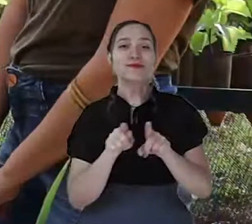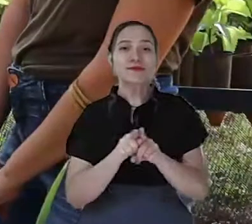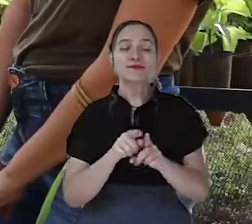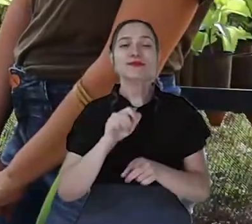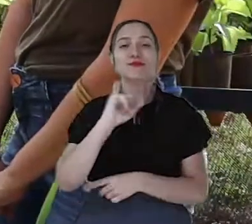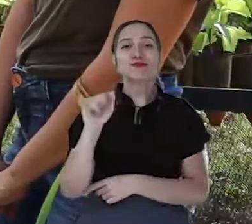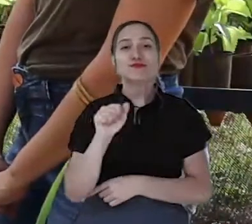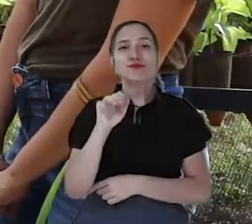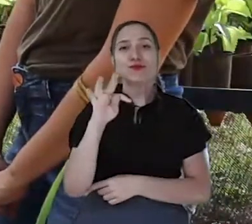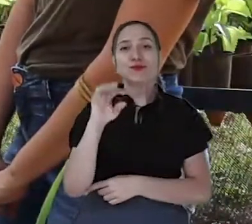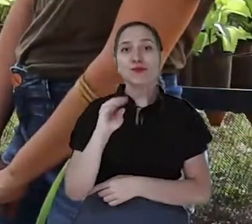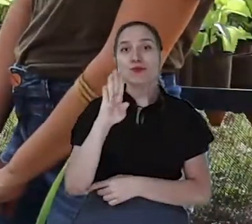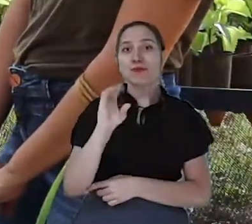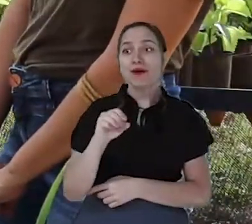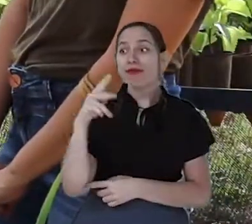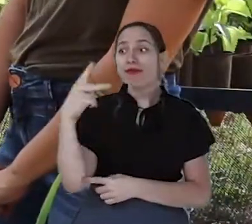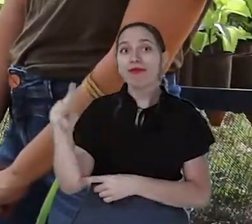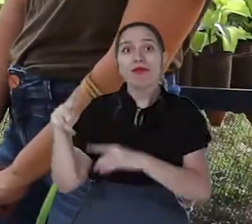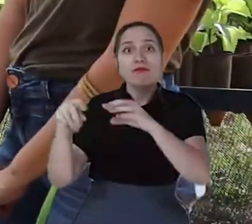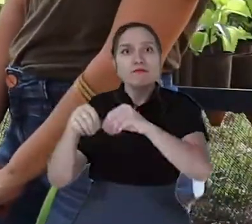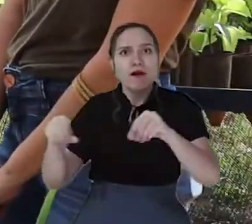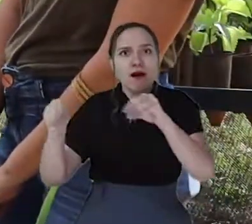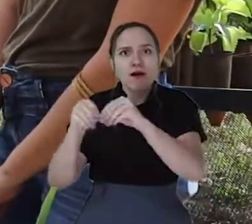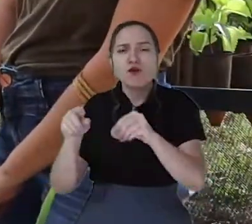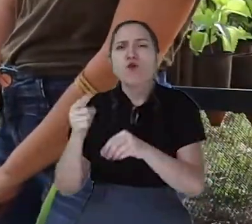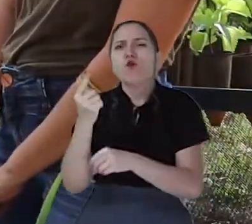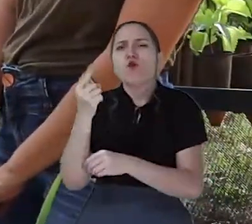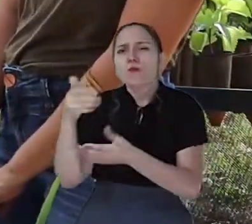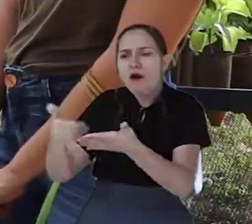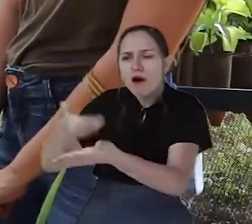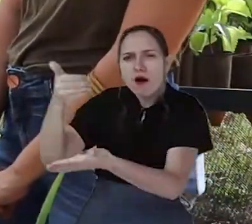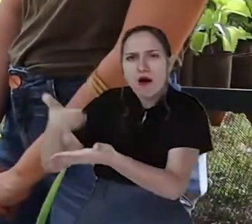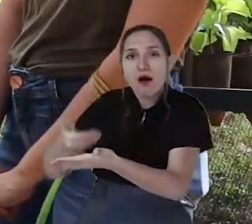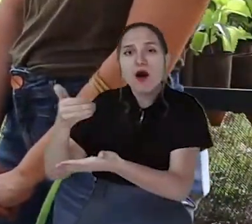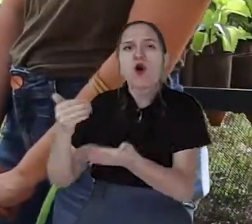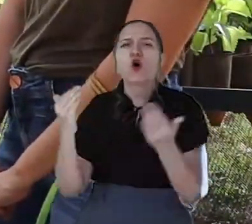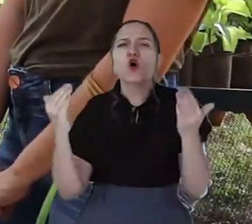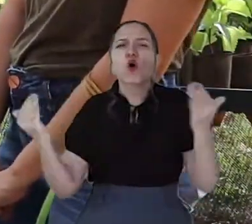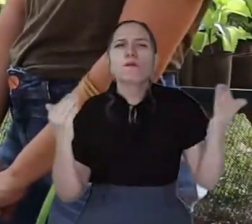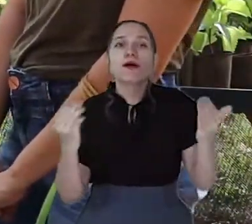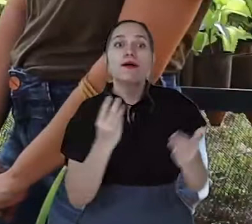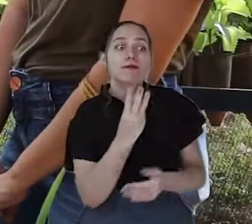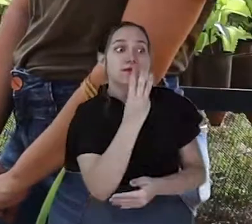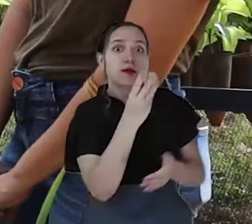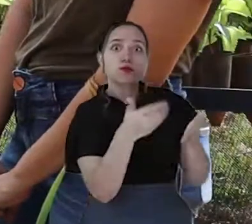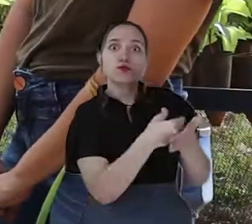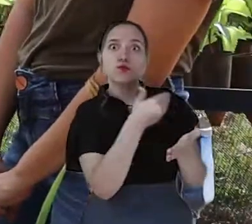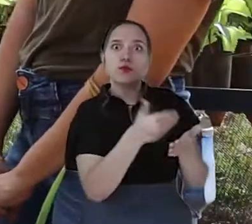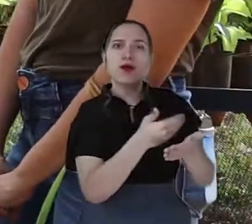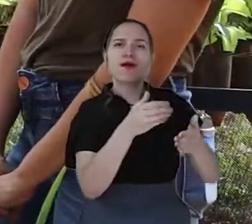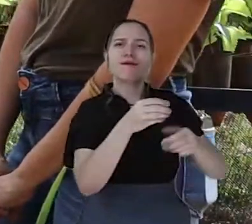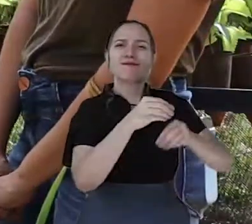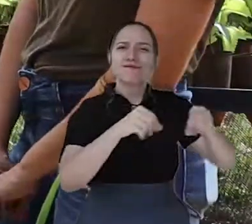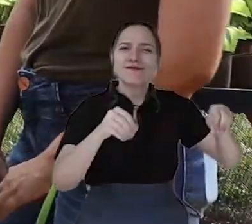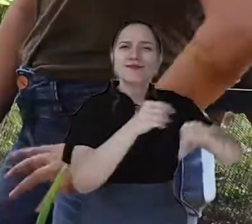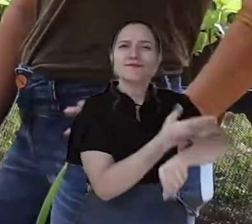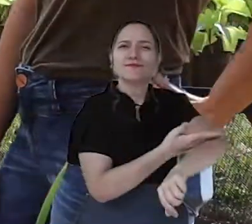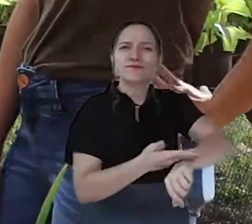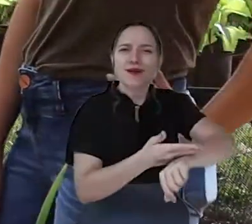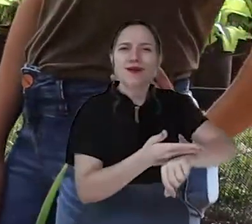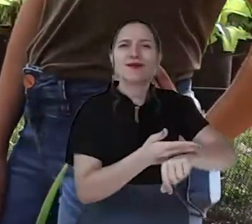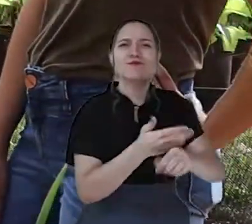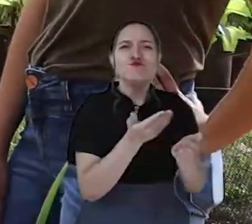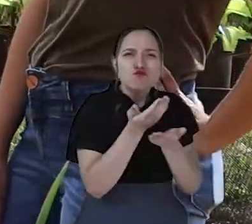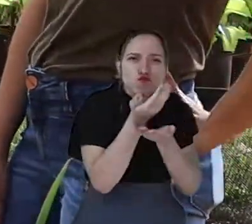uma ideia, a farinha de jatobá, ou seja, uma colher de farinha de jatobá, corresponde a 3 colheres de farinha de trigo, né,